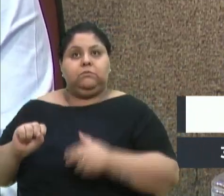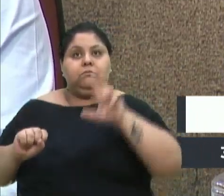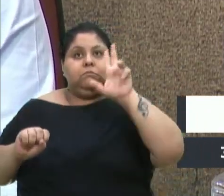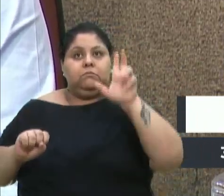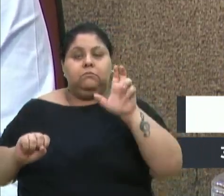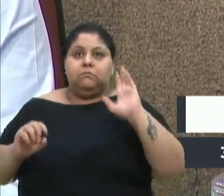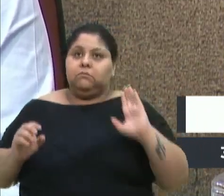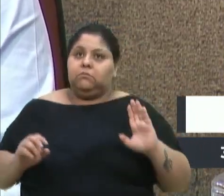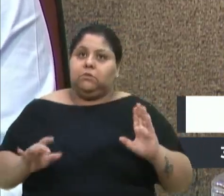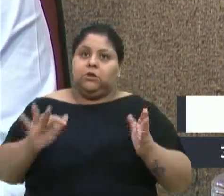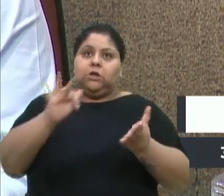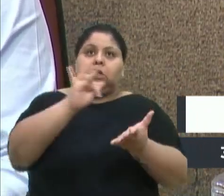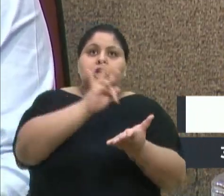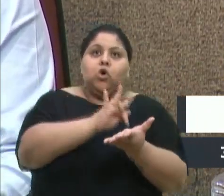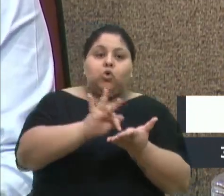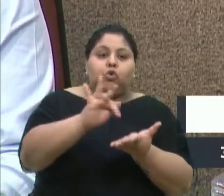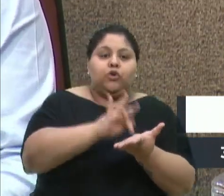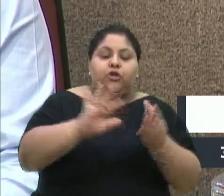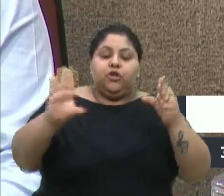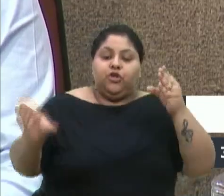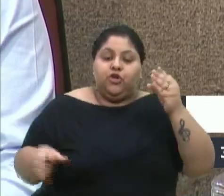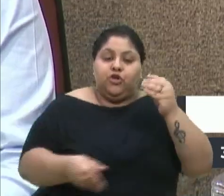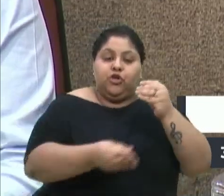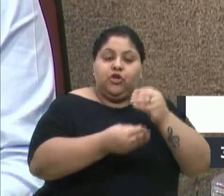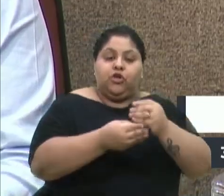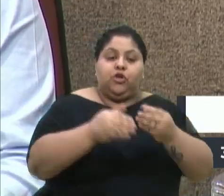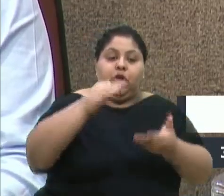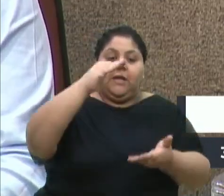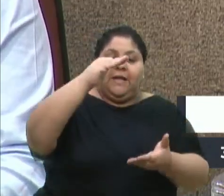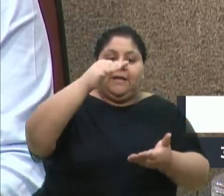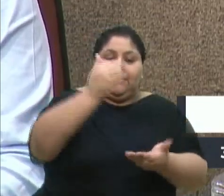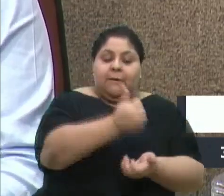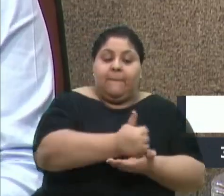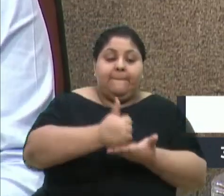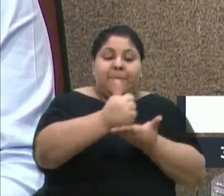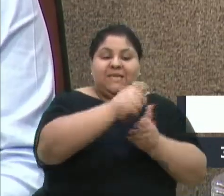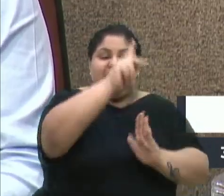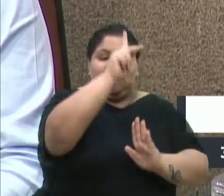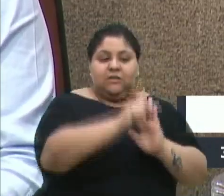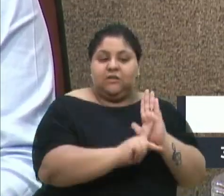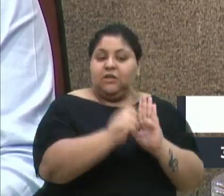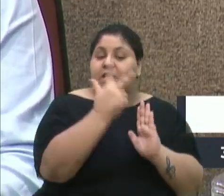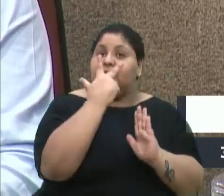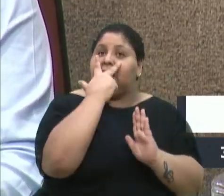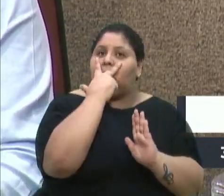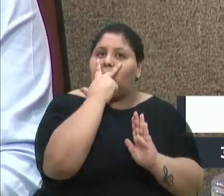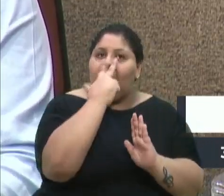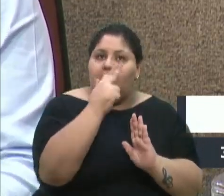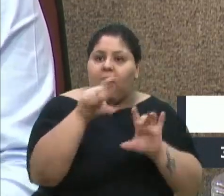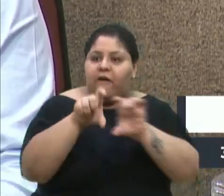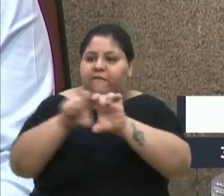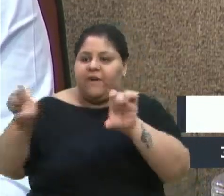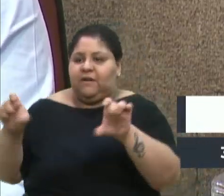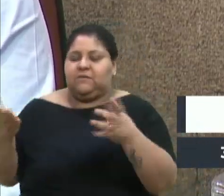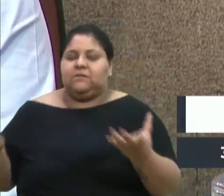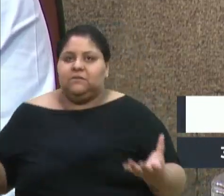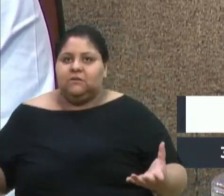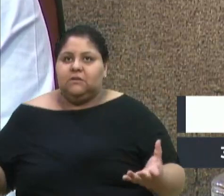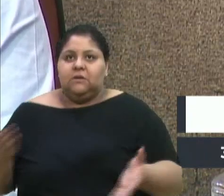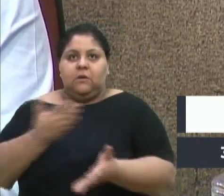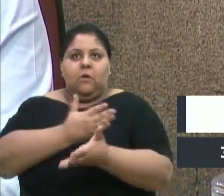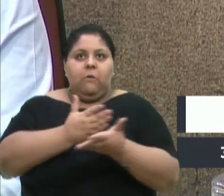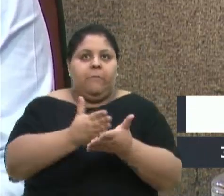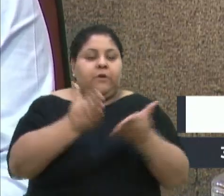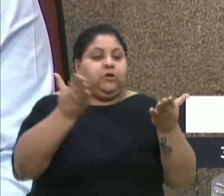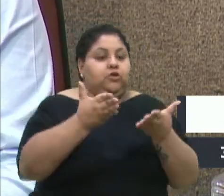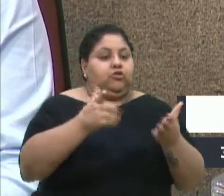O teor desta emenda em cima desse projeto seria exatamente a mesma coisa. A partir de hoje, quem tem